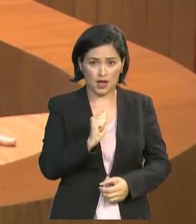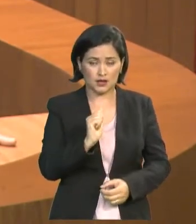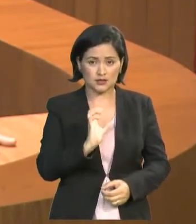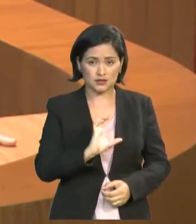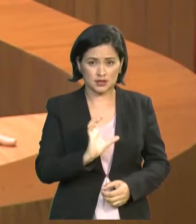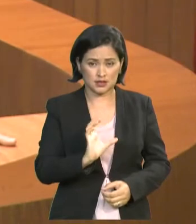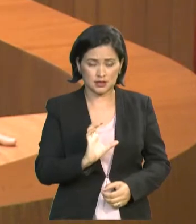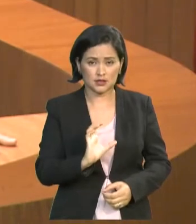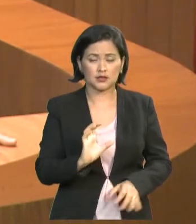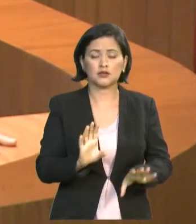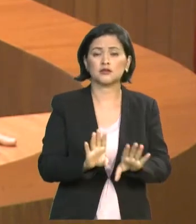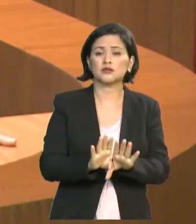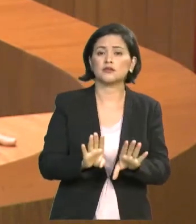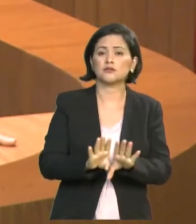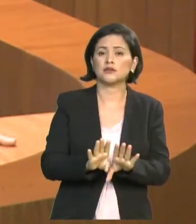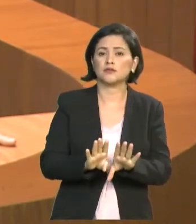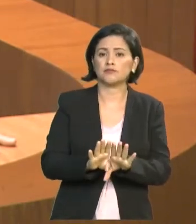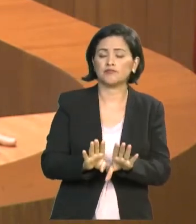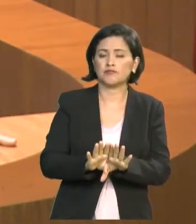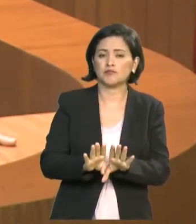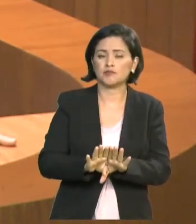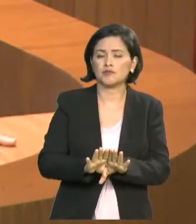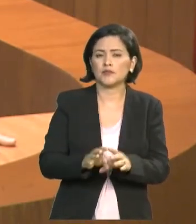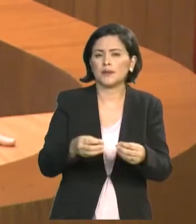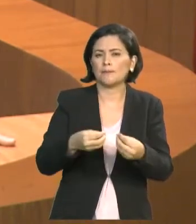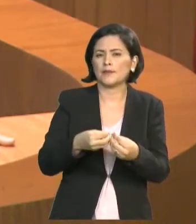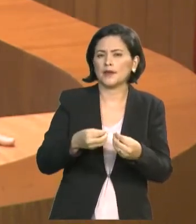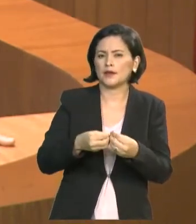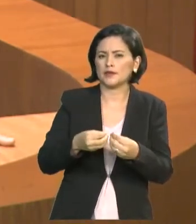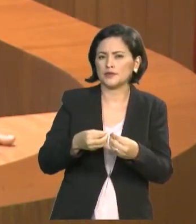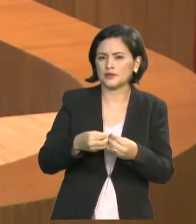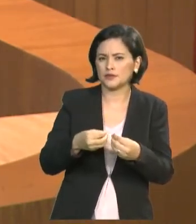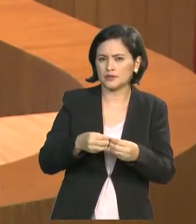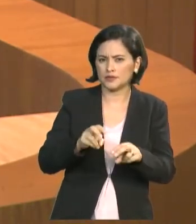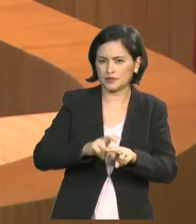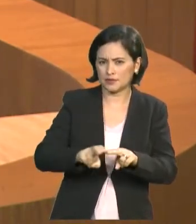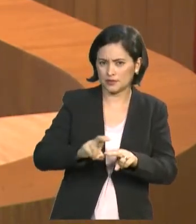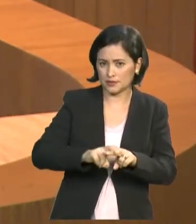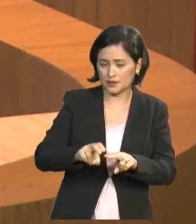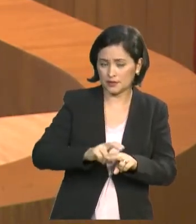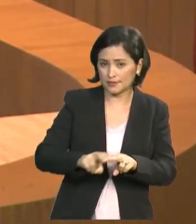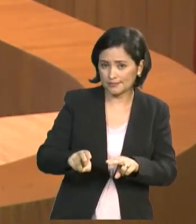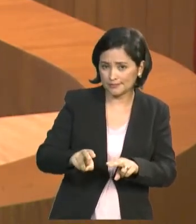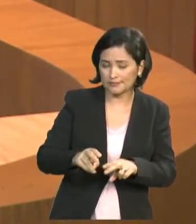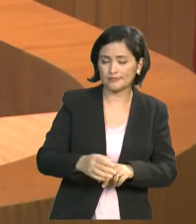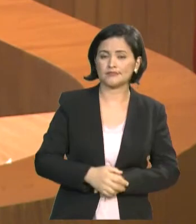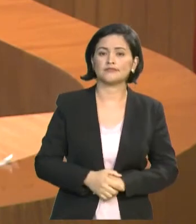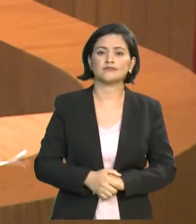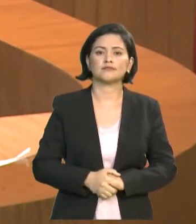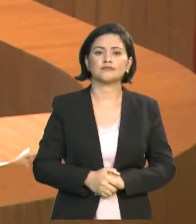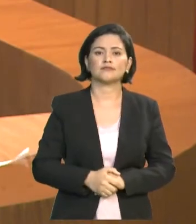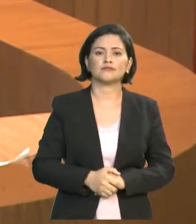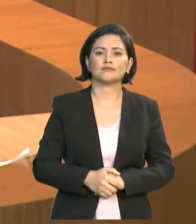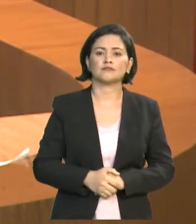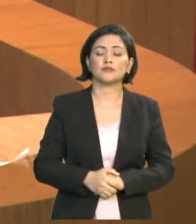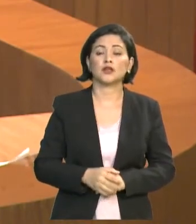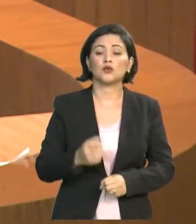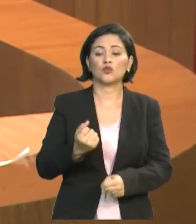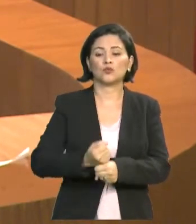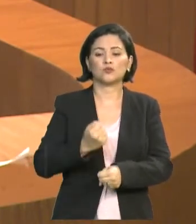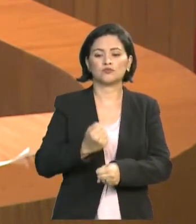da 9ª Siretran de Santo Inês. Com a instalação do posto do